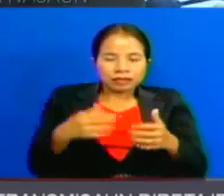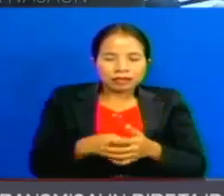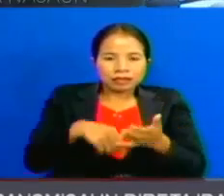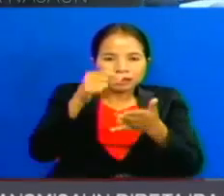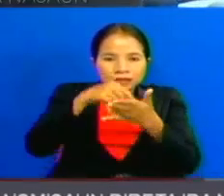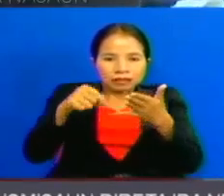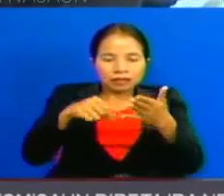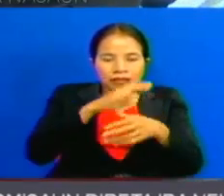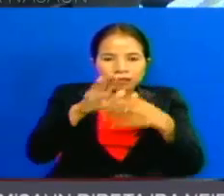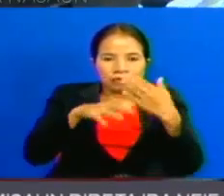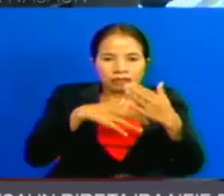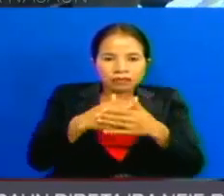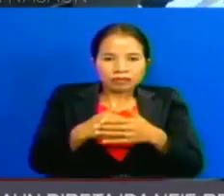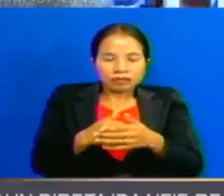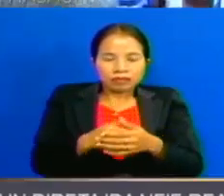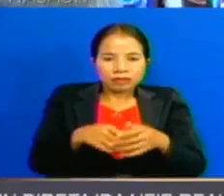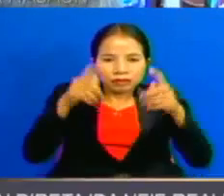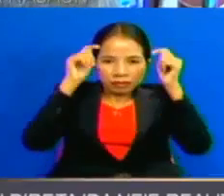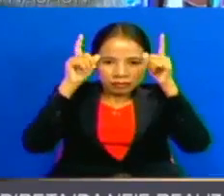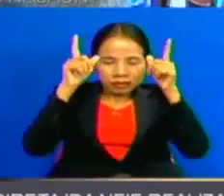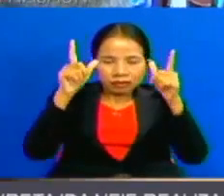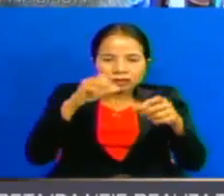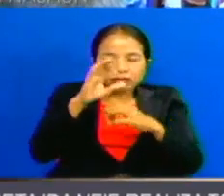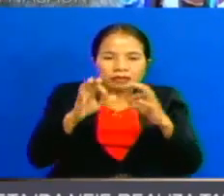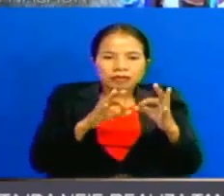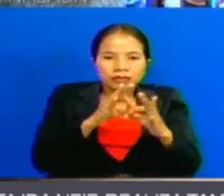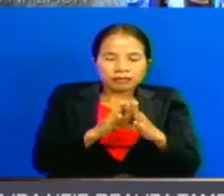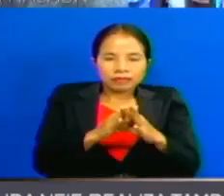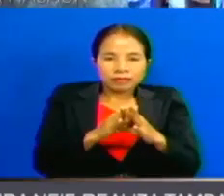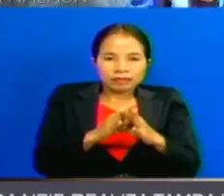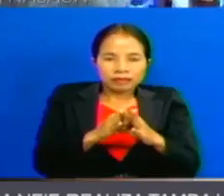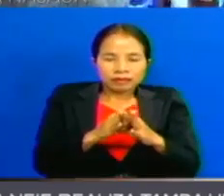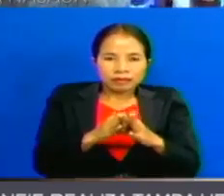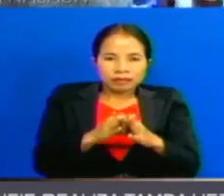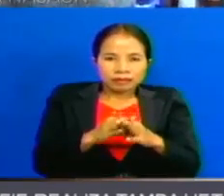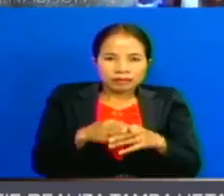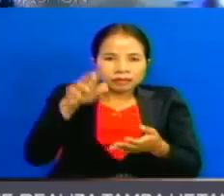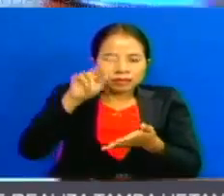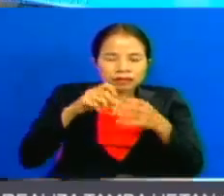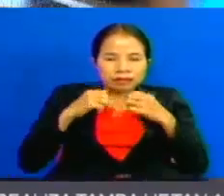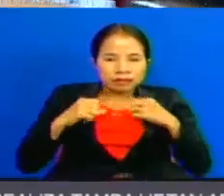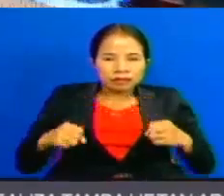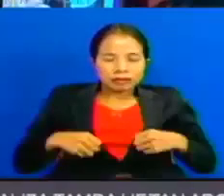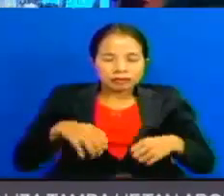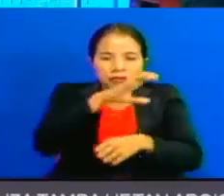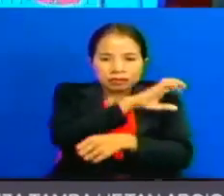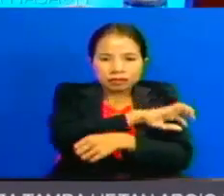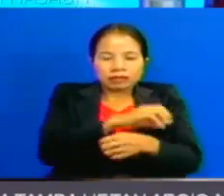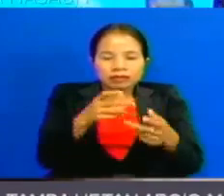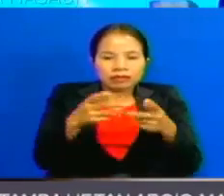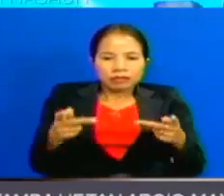no e território terrestre Timor-Leste, rode garante simultaneamente proteção saúde e segurança no